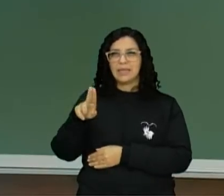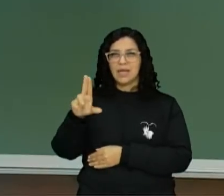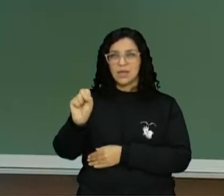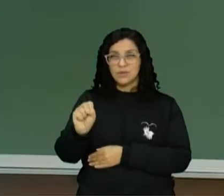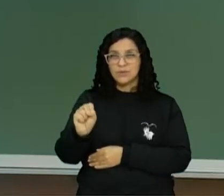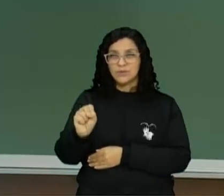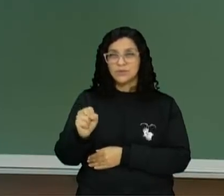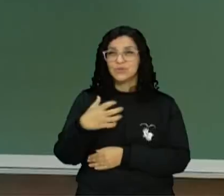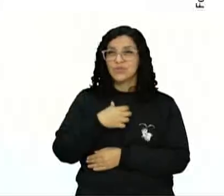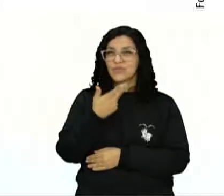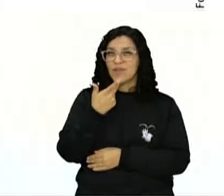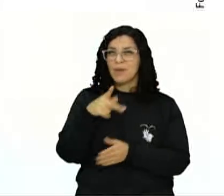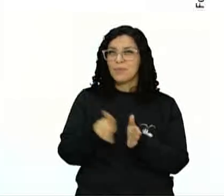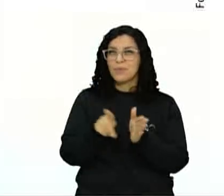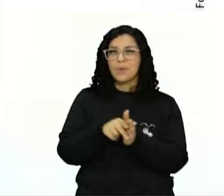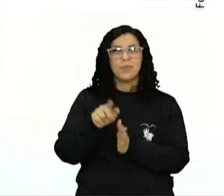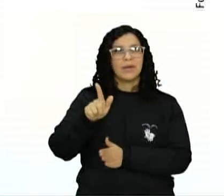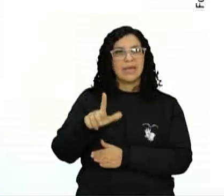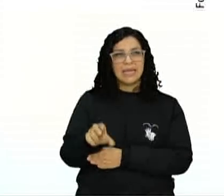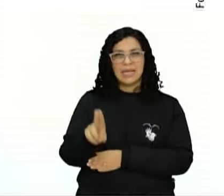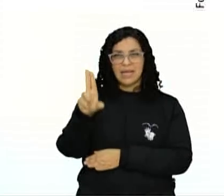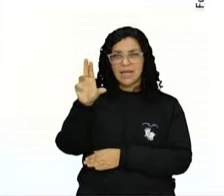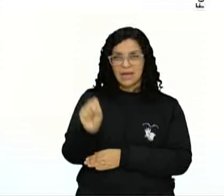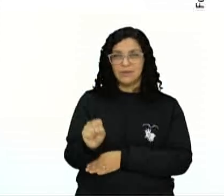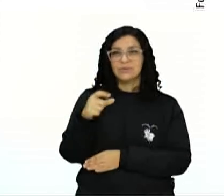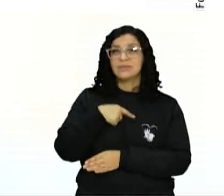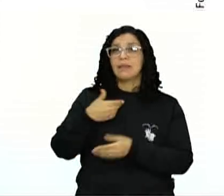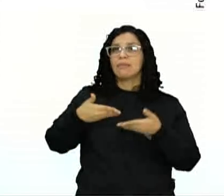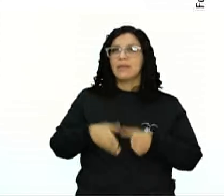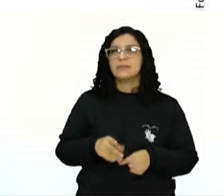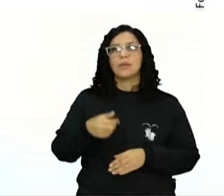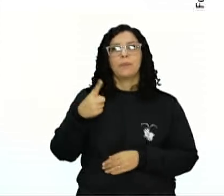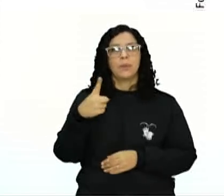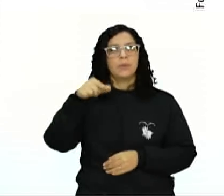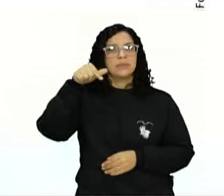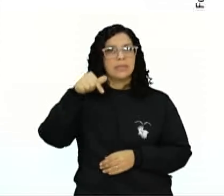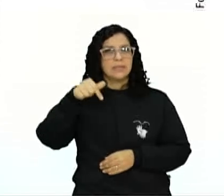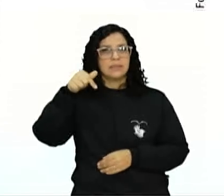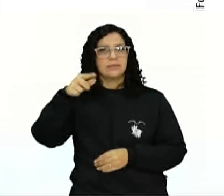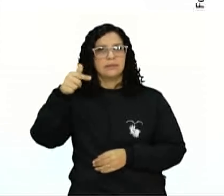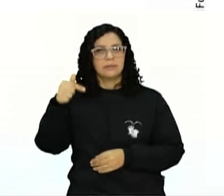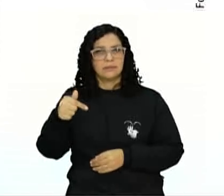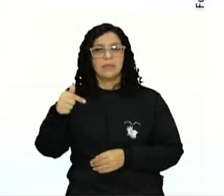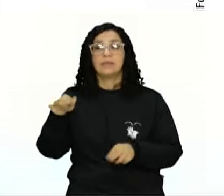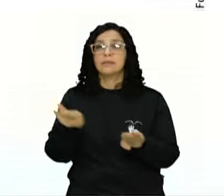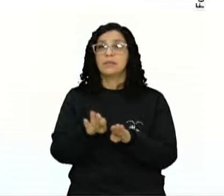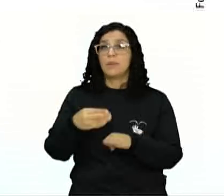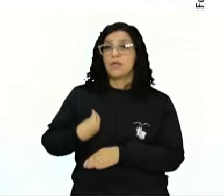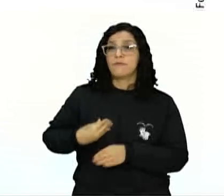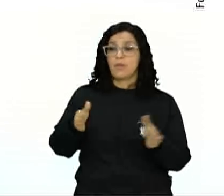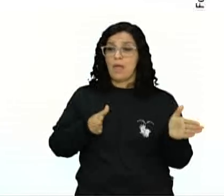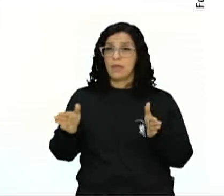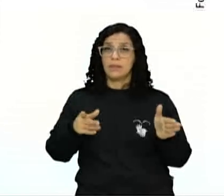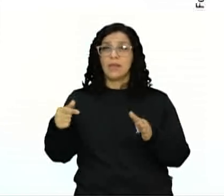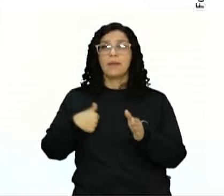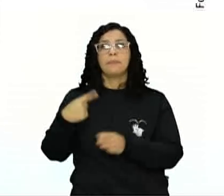Bonita pronúncia, né? Vamos chamar só de Gauss. Gauss nasceu no ano de 1777 e viveu até o ano